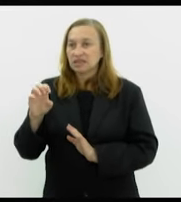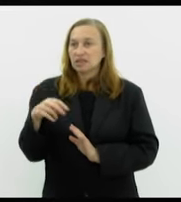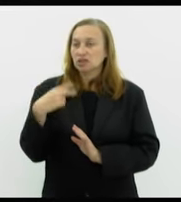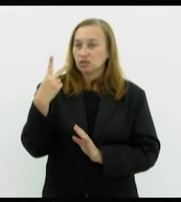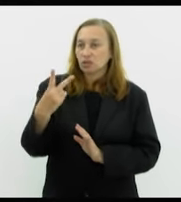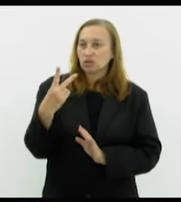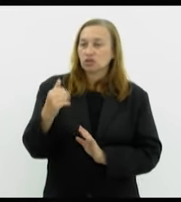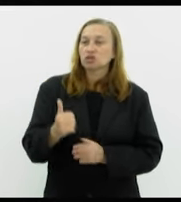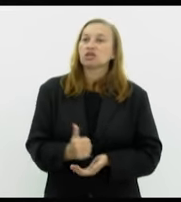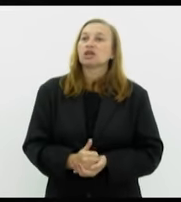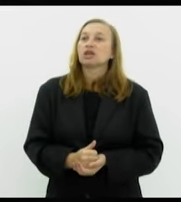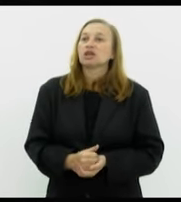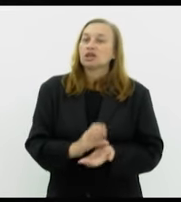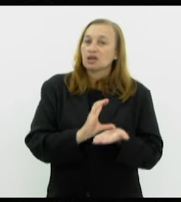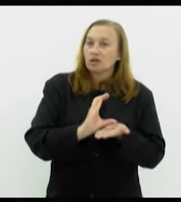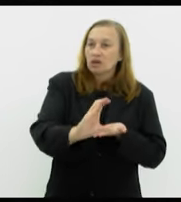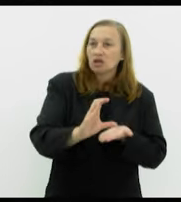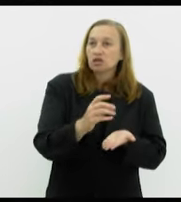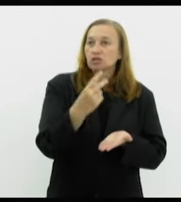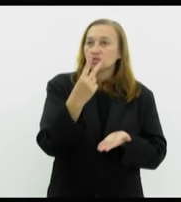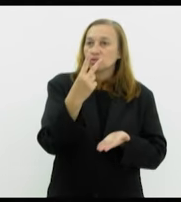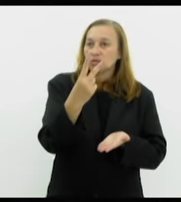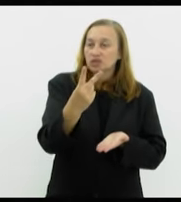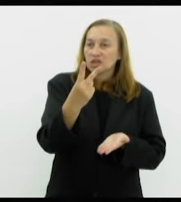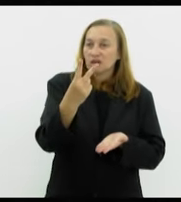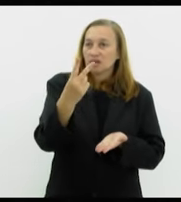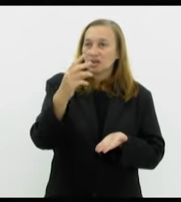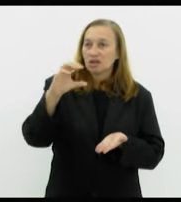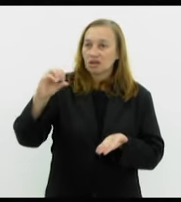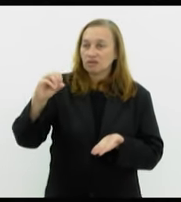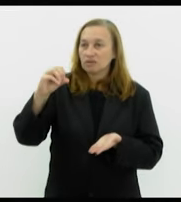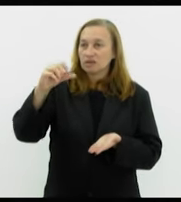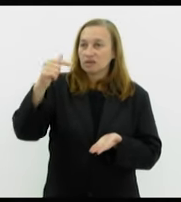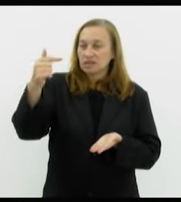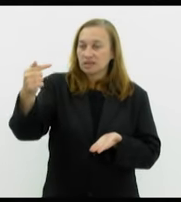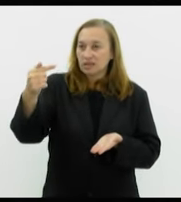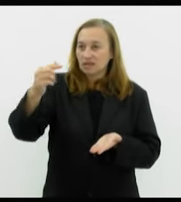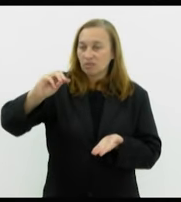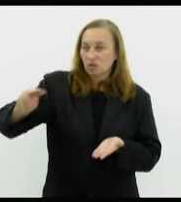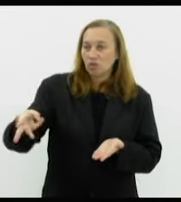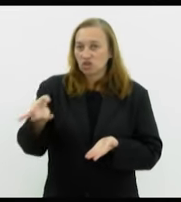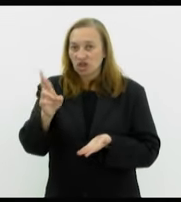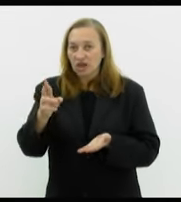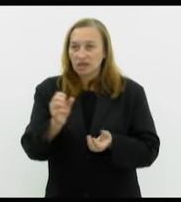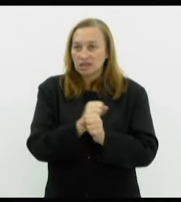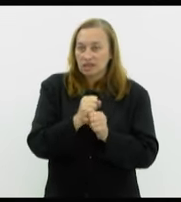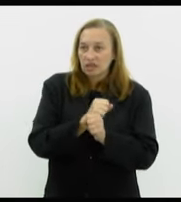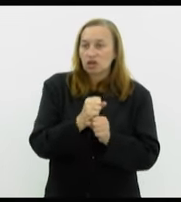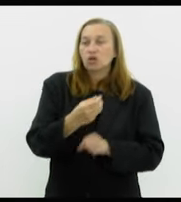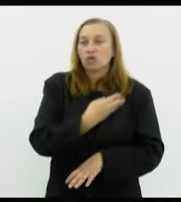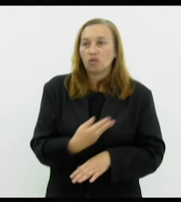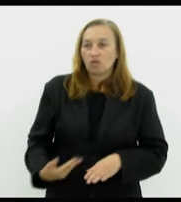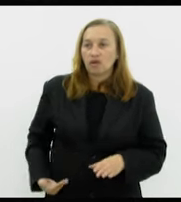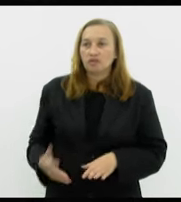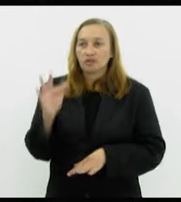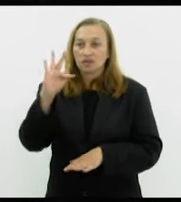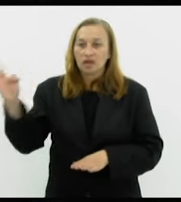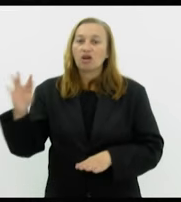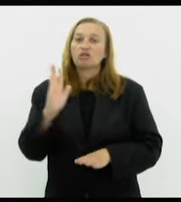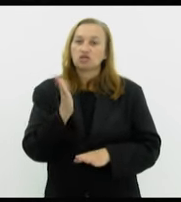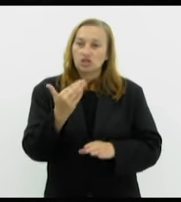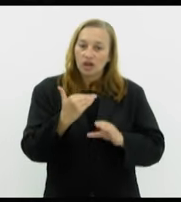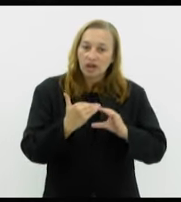milhões de reais já esse ano. Na verdade, já aportou. O governo federal já mandou para